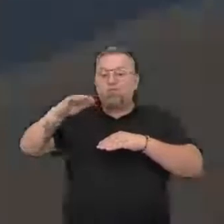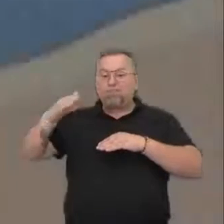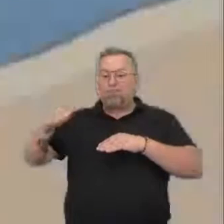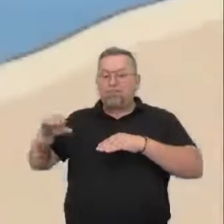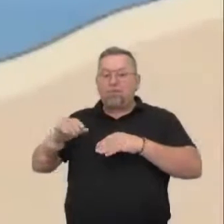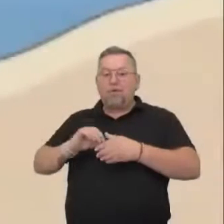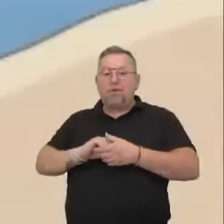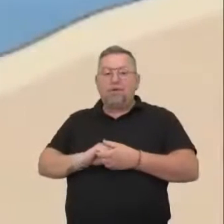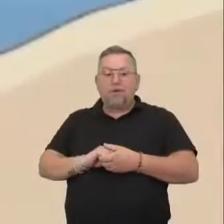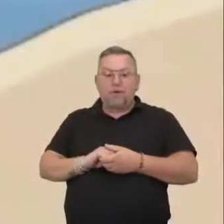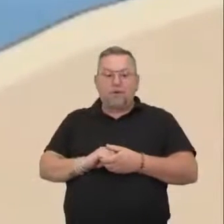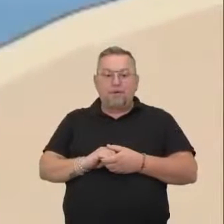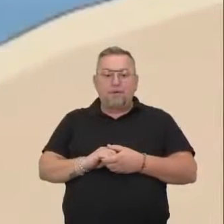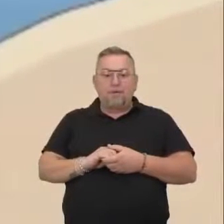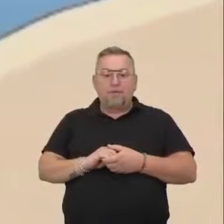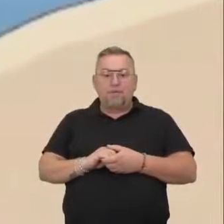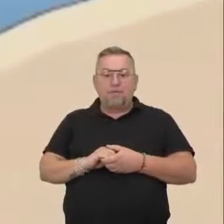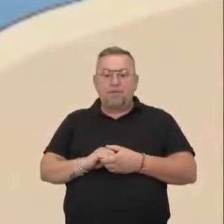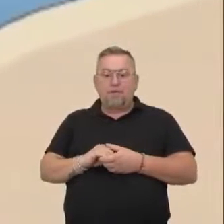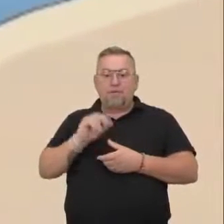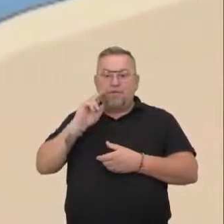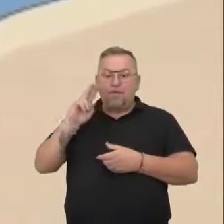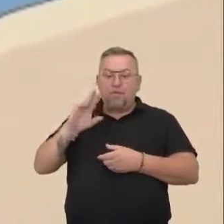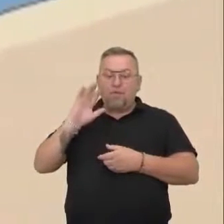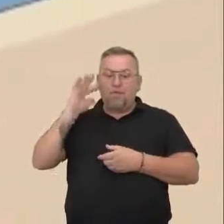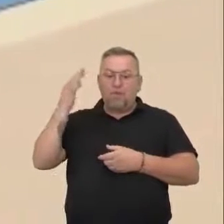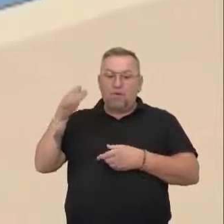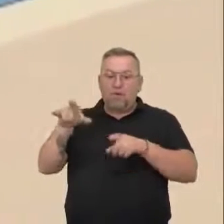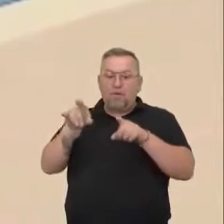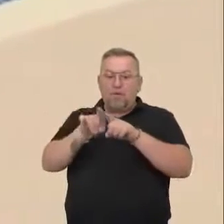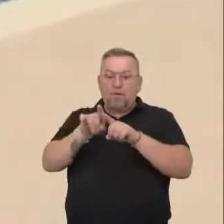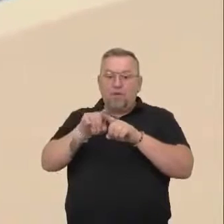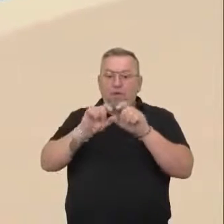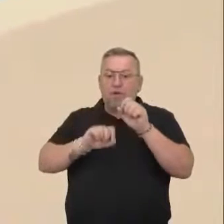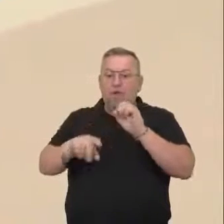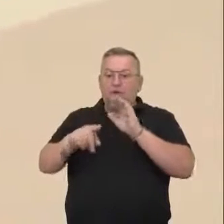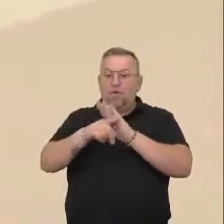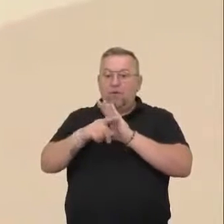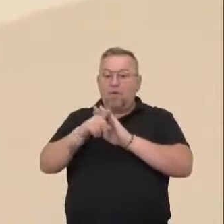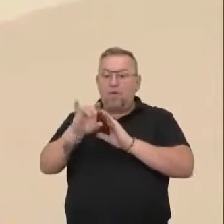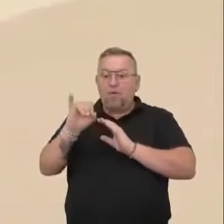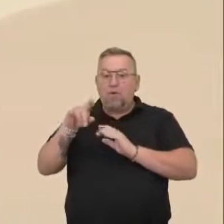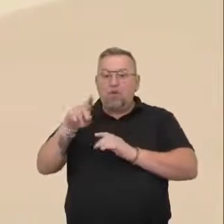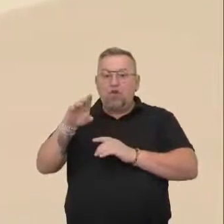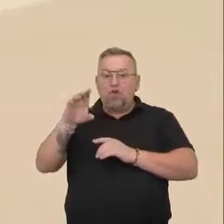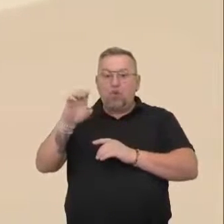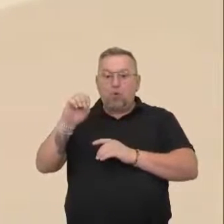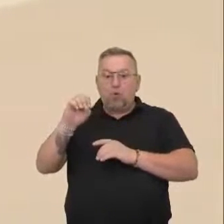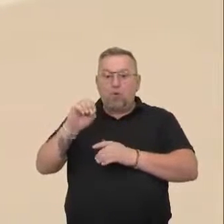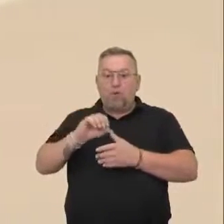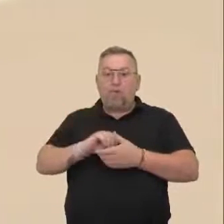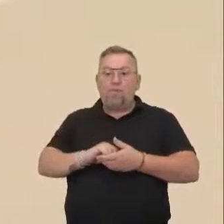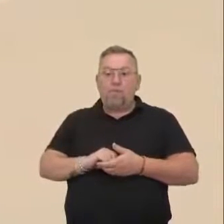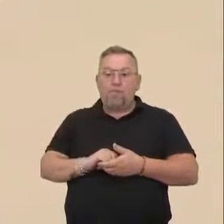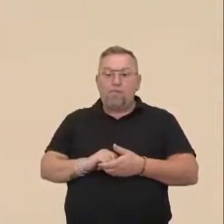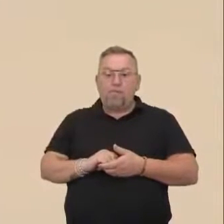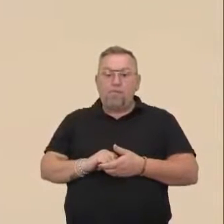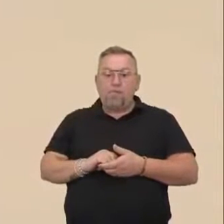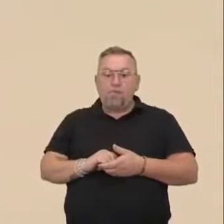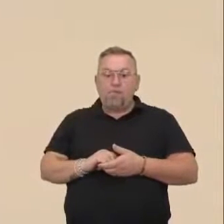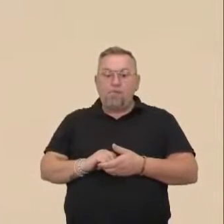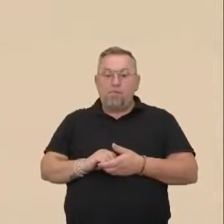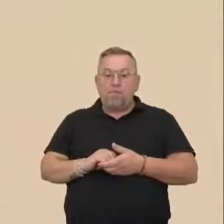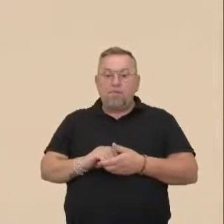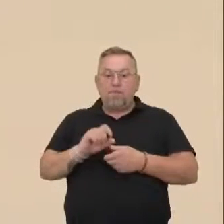podendo ocasionar aí o tsunami, como aconteceu o tsunami na região do Índico, né, que é esse processo aí fez com que a